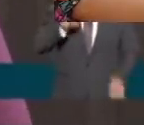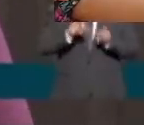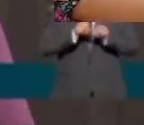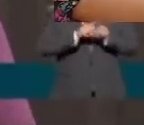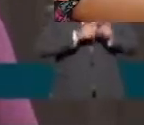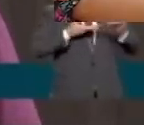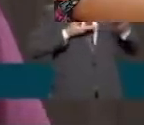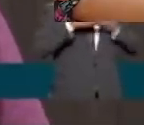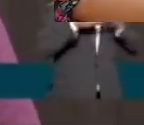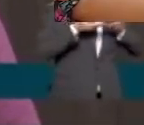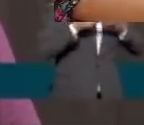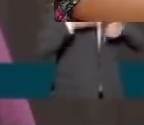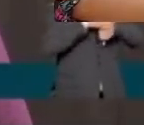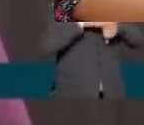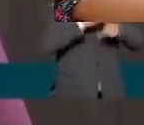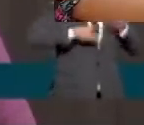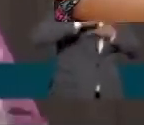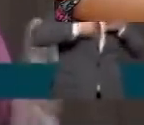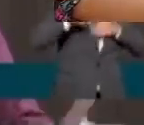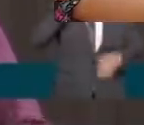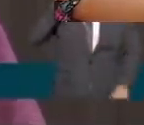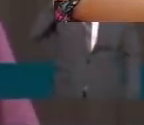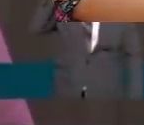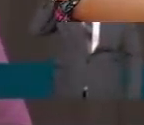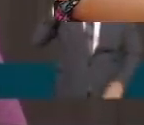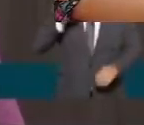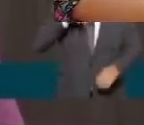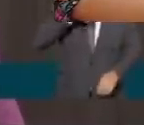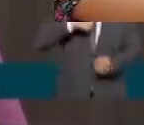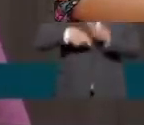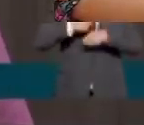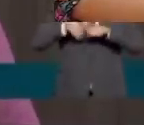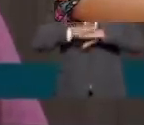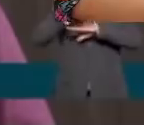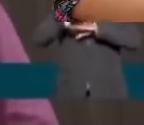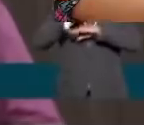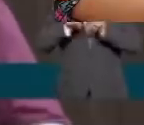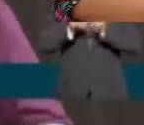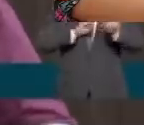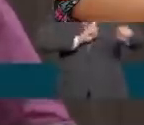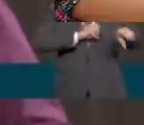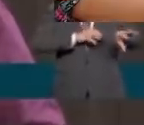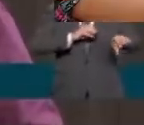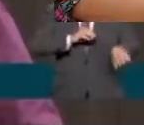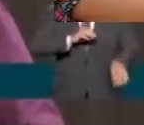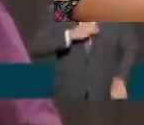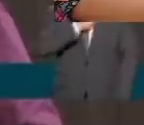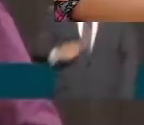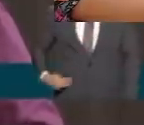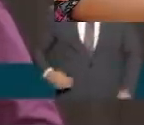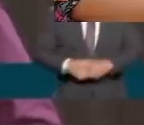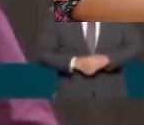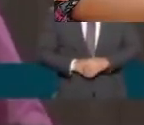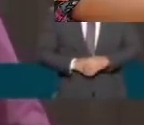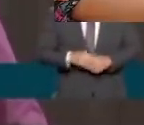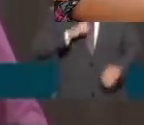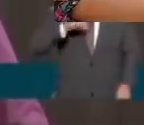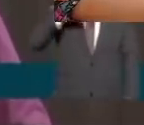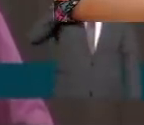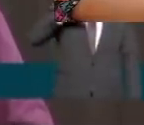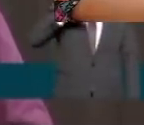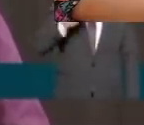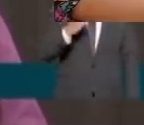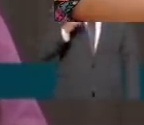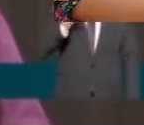Negociamos também, conversamos com o Paulo Guedes, com a economia e também com a educação. Nós estamos anicheando aqui praticamente